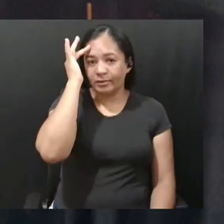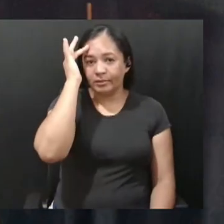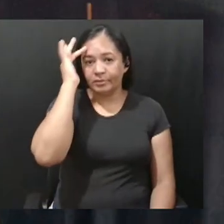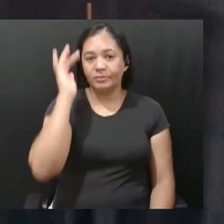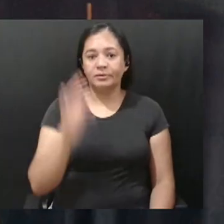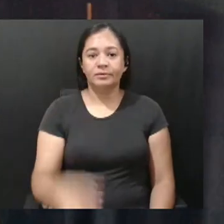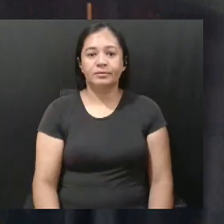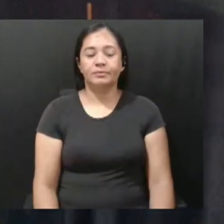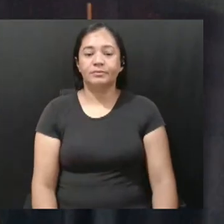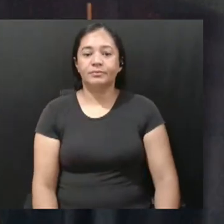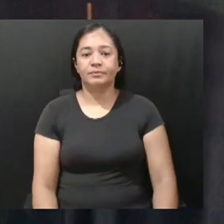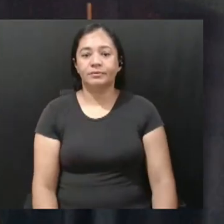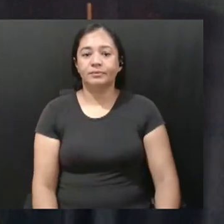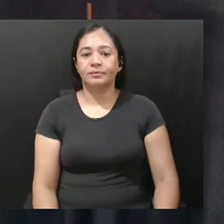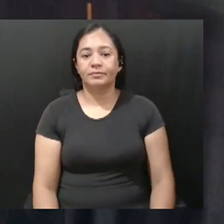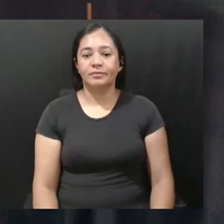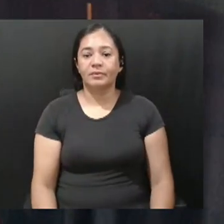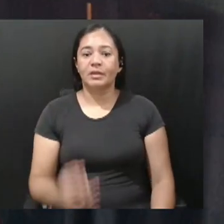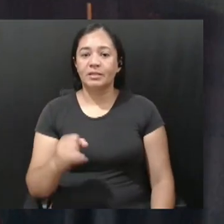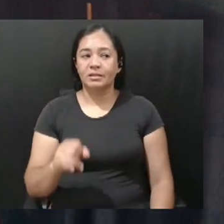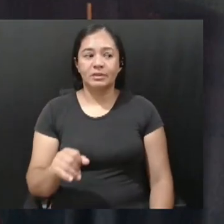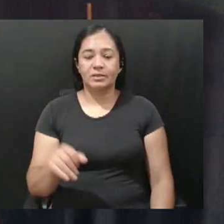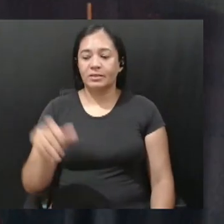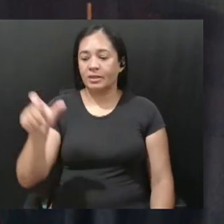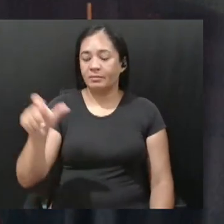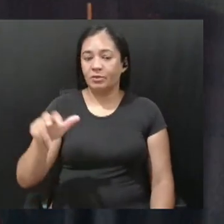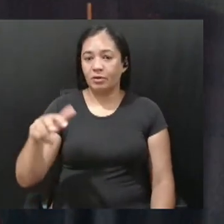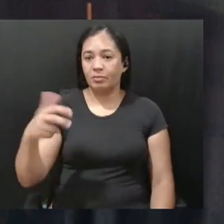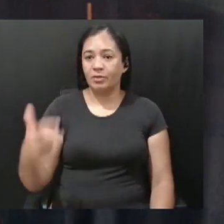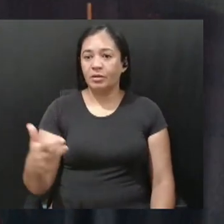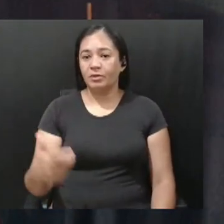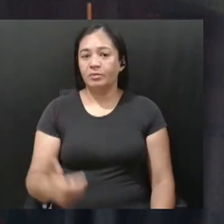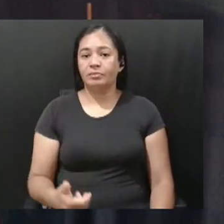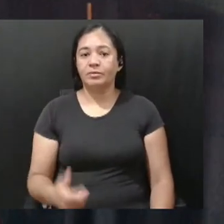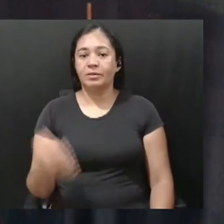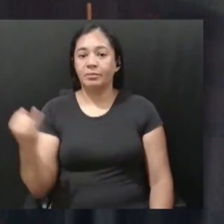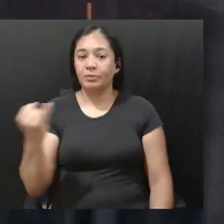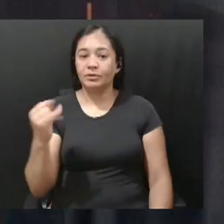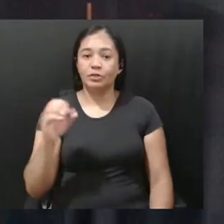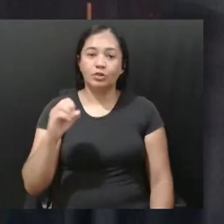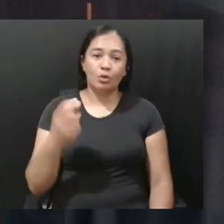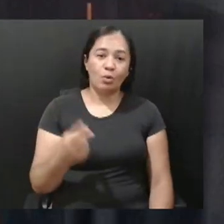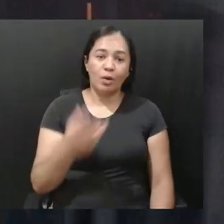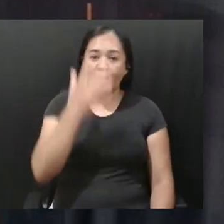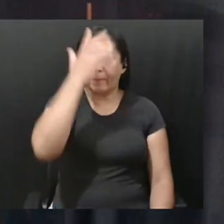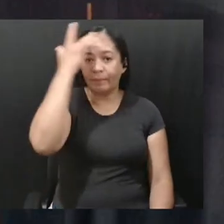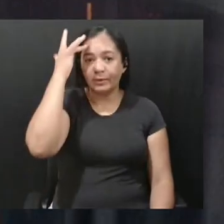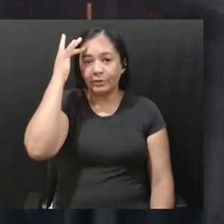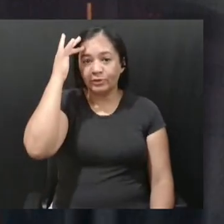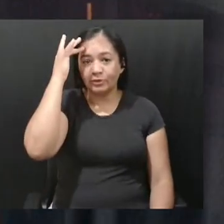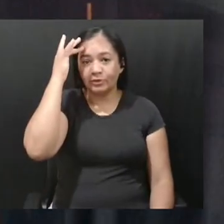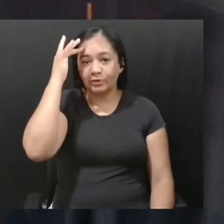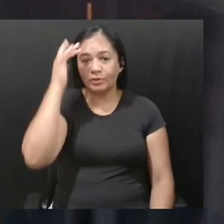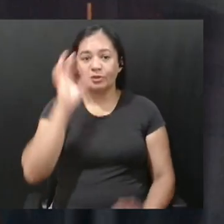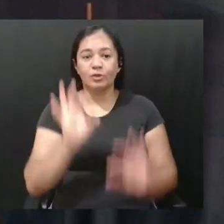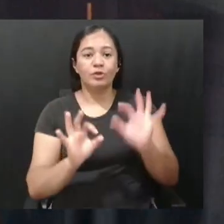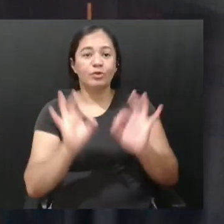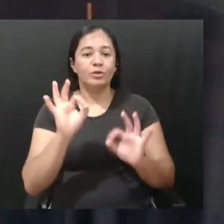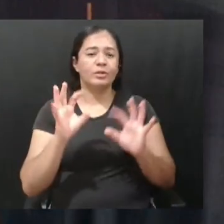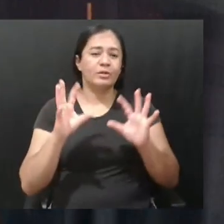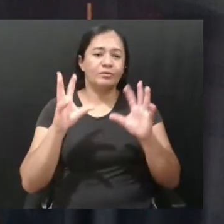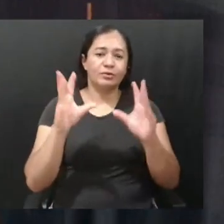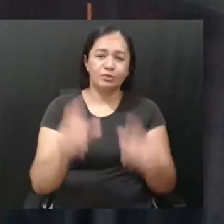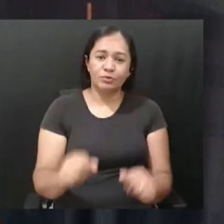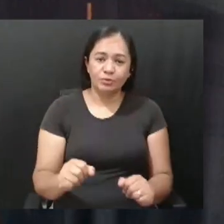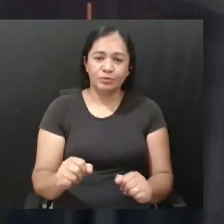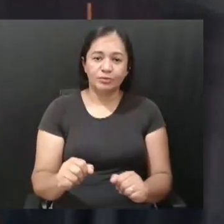uma pessoa fundamental naquele núcleo, ou às vezes era justamente a pessoa que organizava tudo, sim. que, né, era